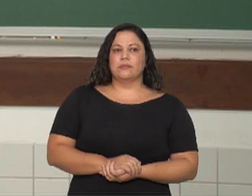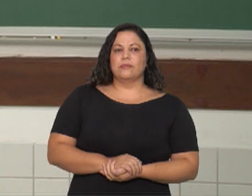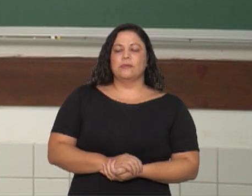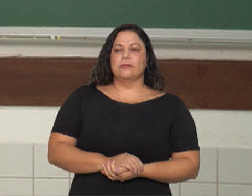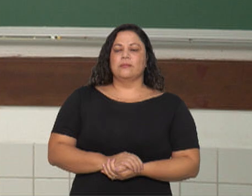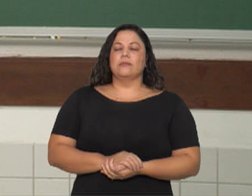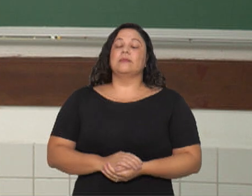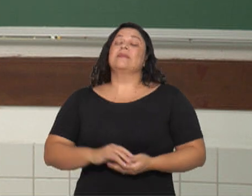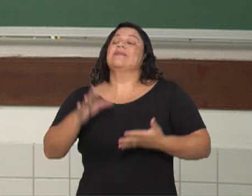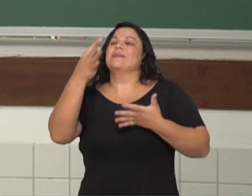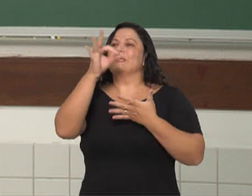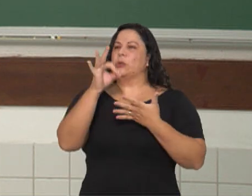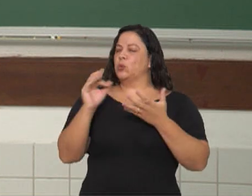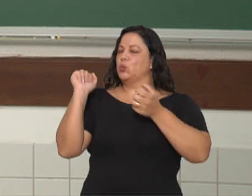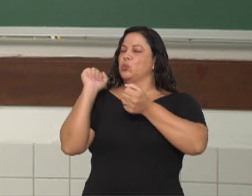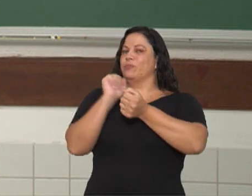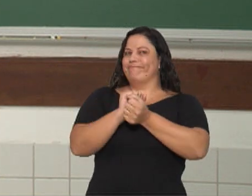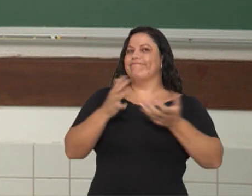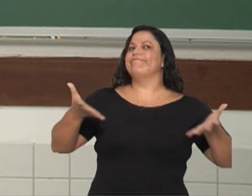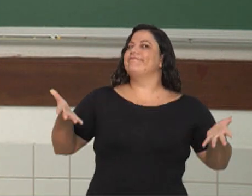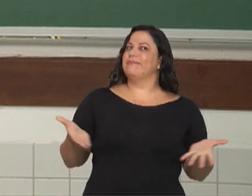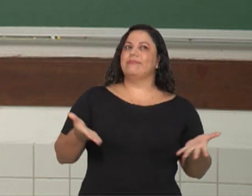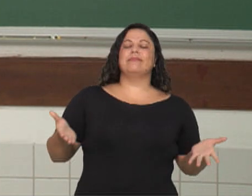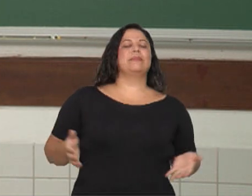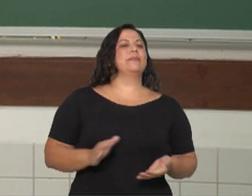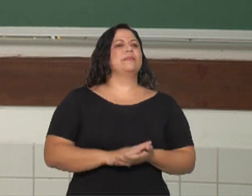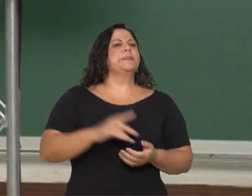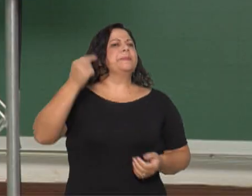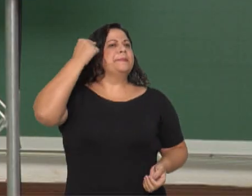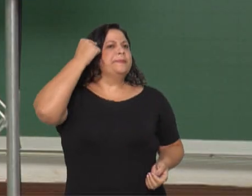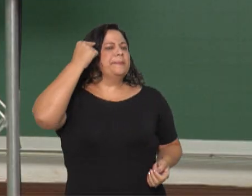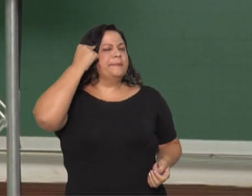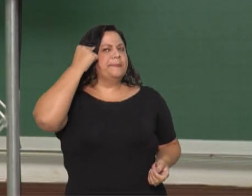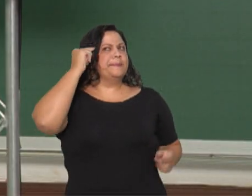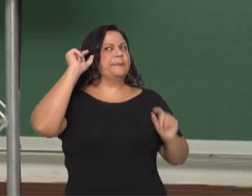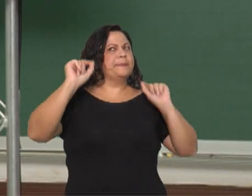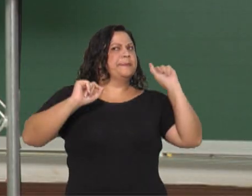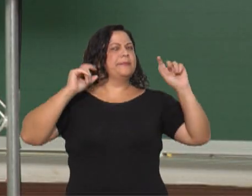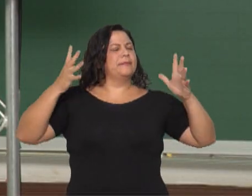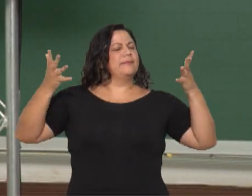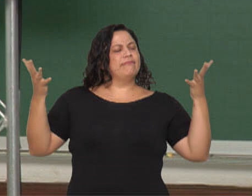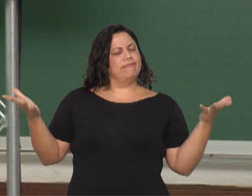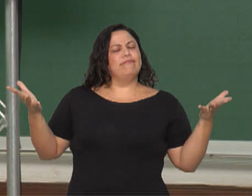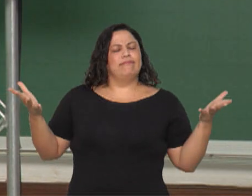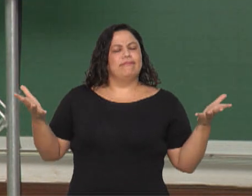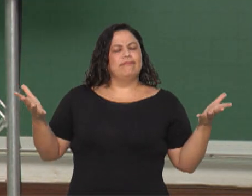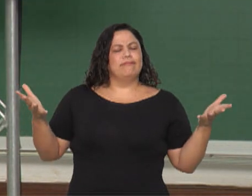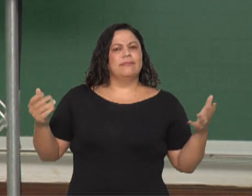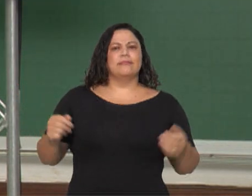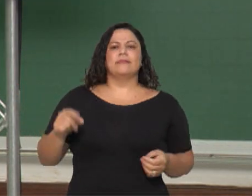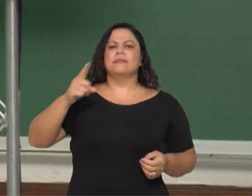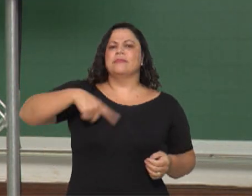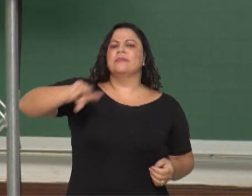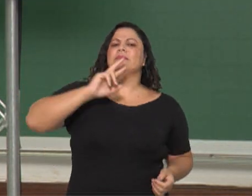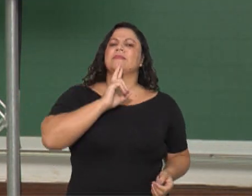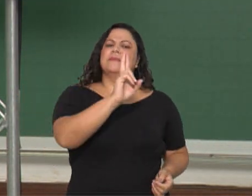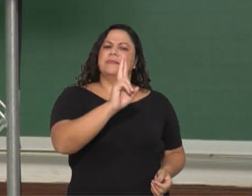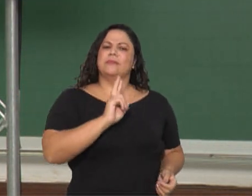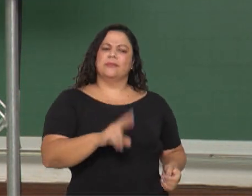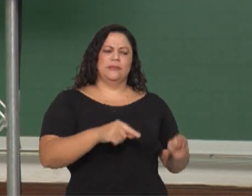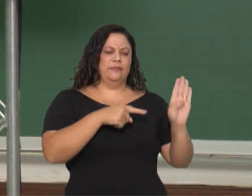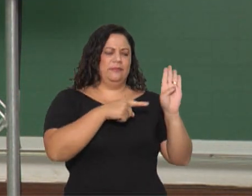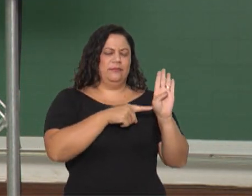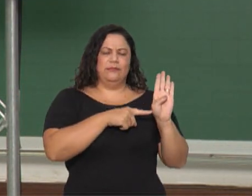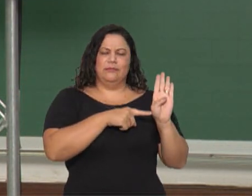Corrigimos juntos? A ver, que habéis pensado? Isso mesmo. Você que respondeu a letra B, mas você que